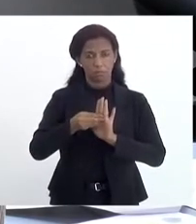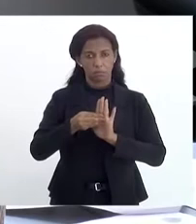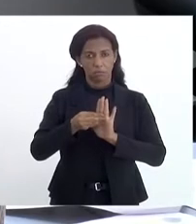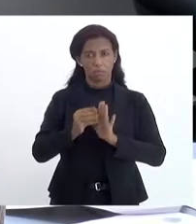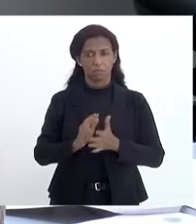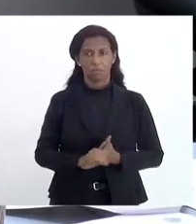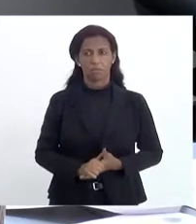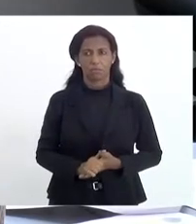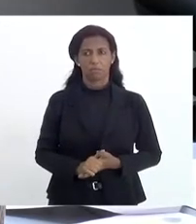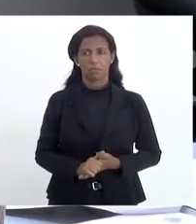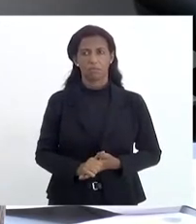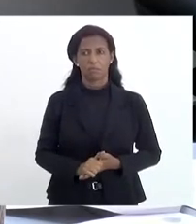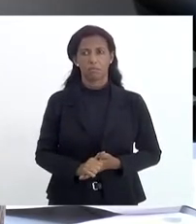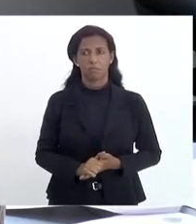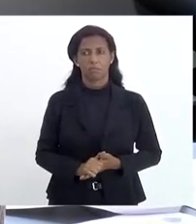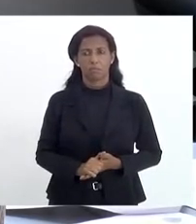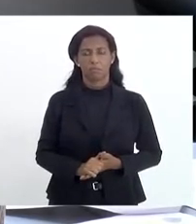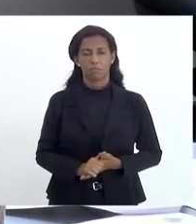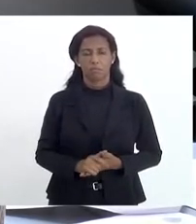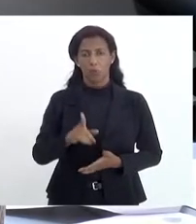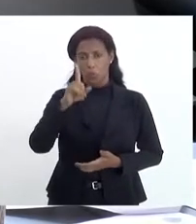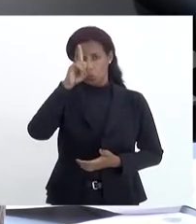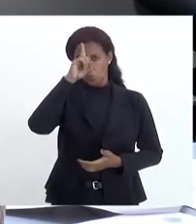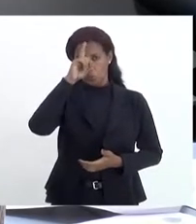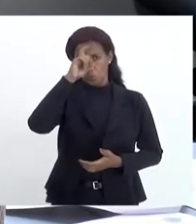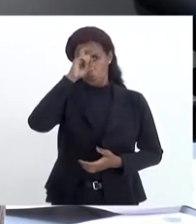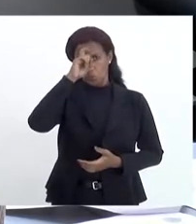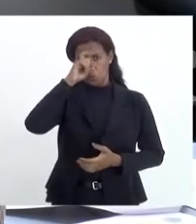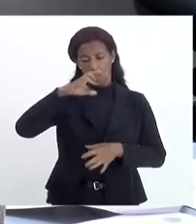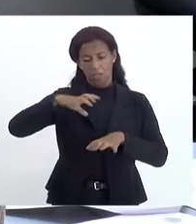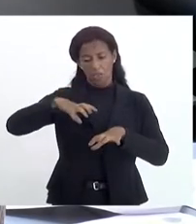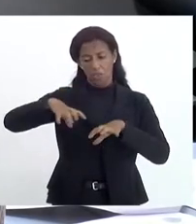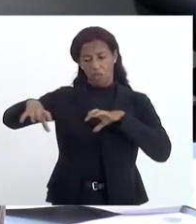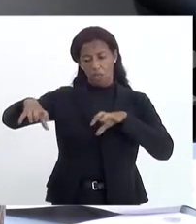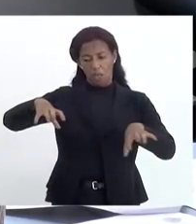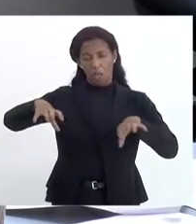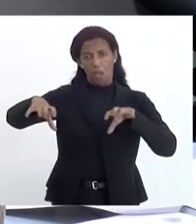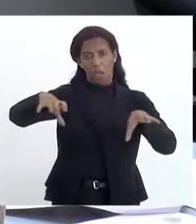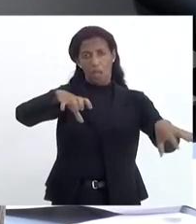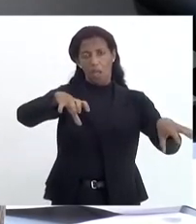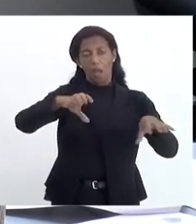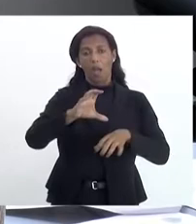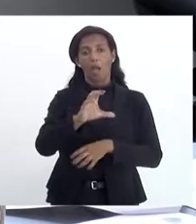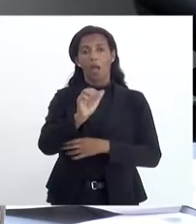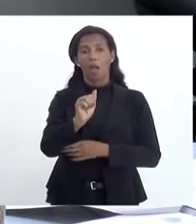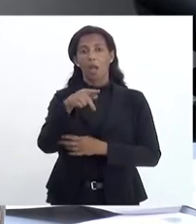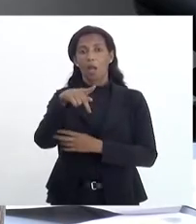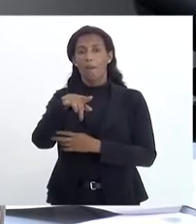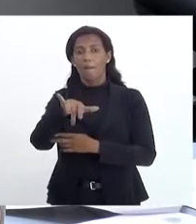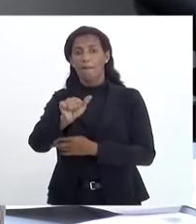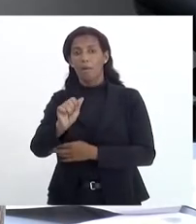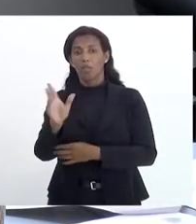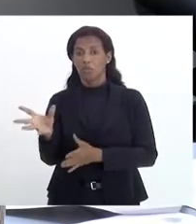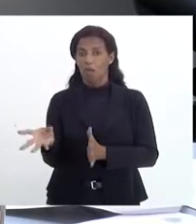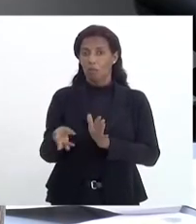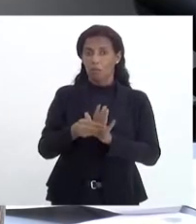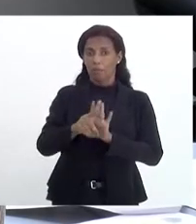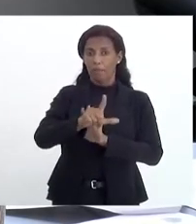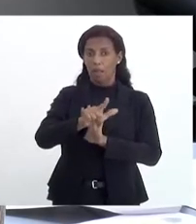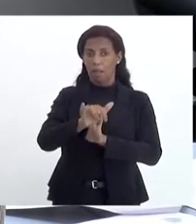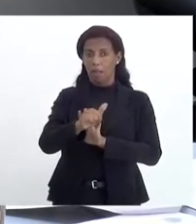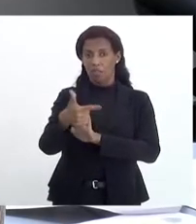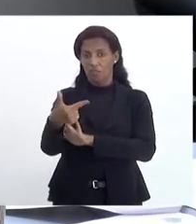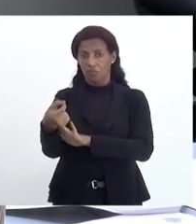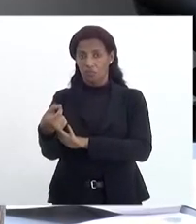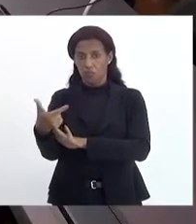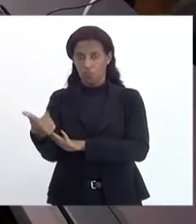exceptuando os hospitais de campanha que já estão contemplados pela Lei 9178 de 21.